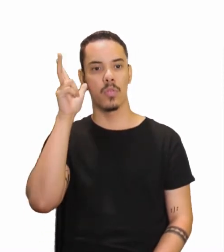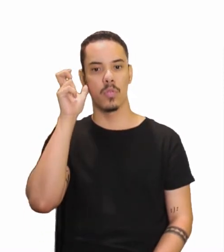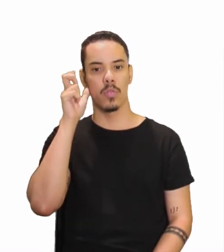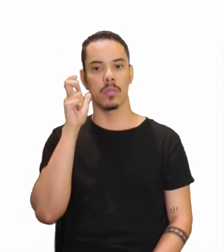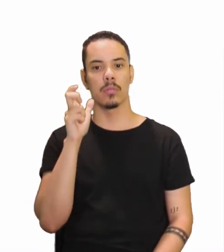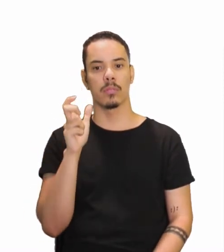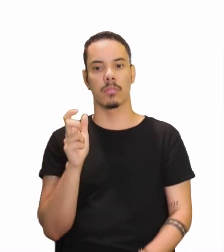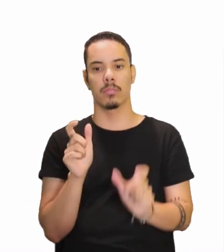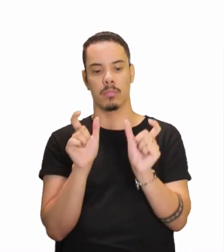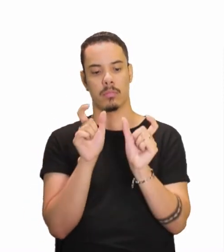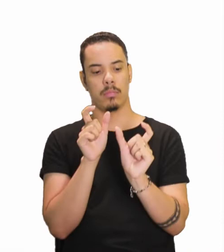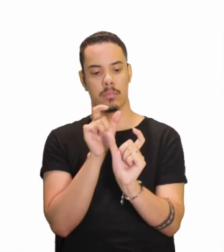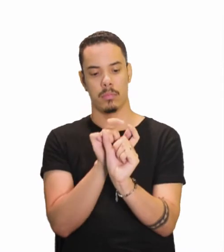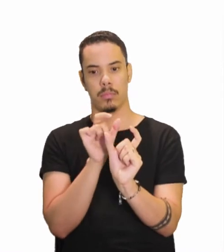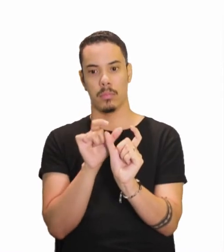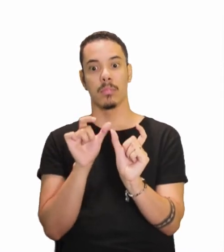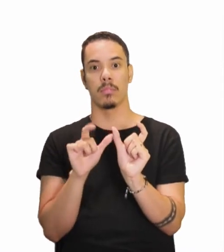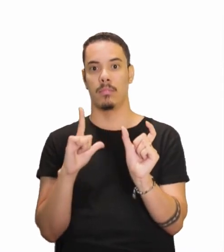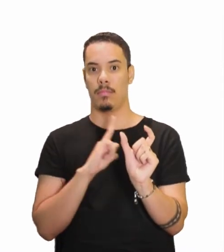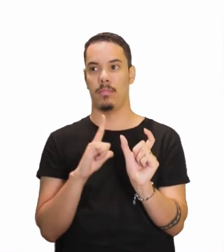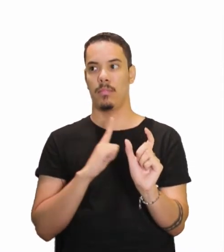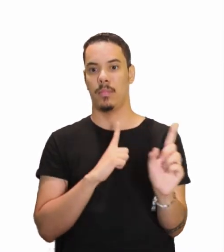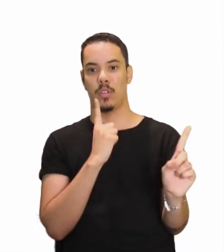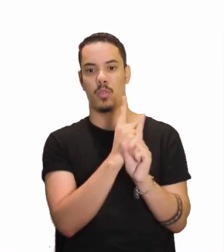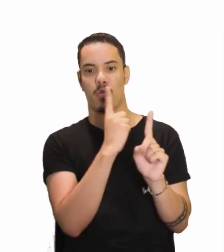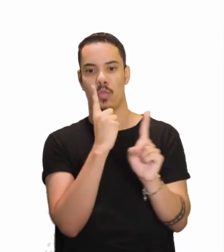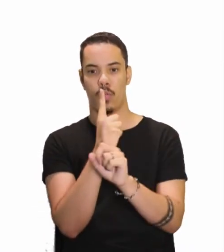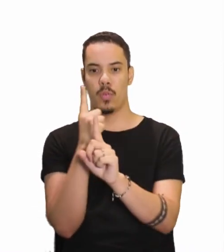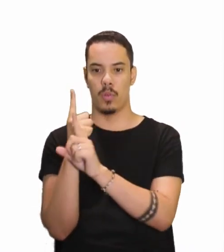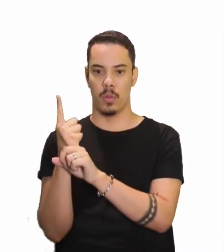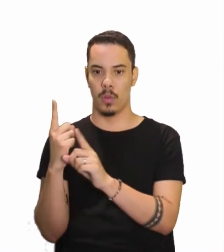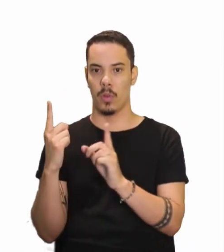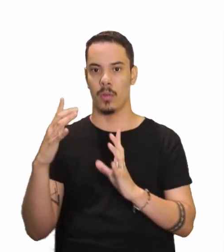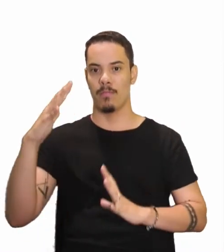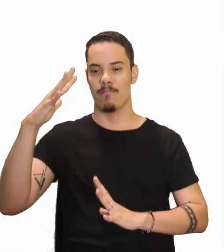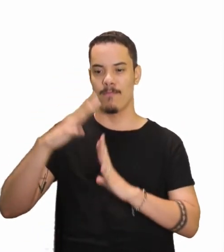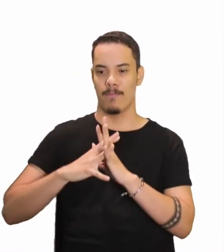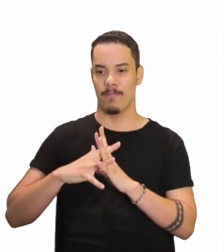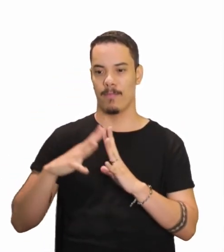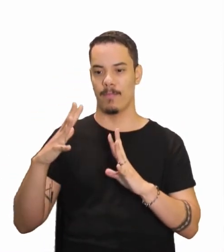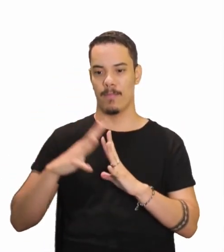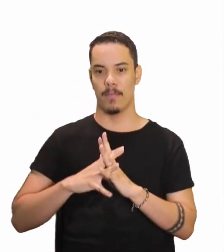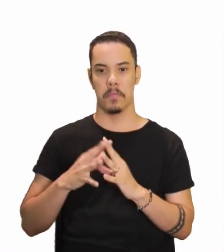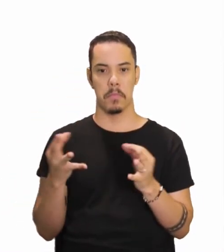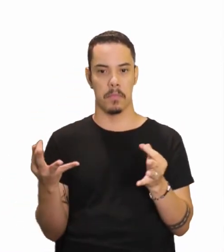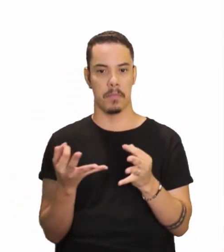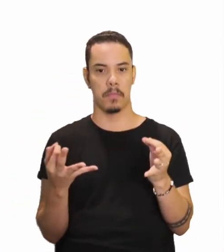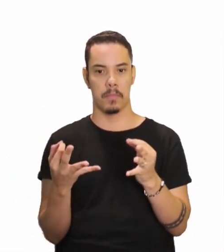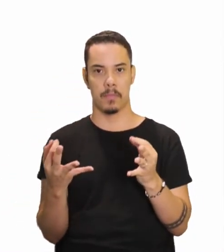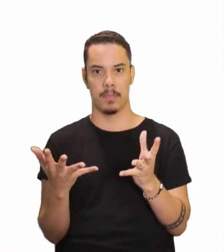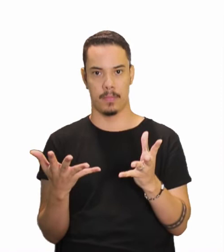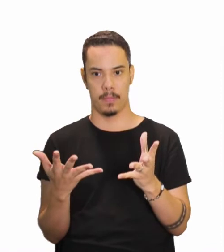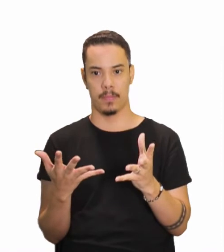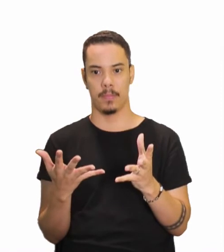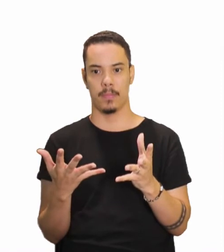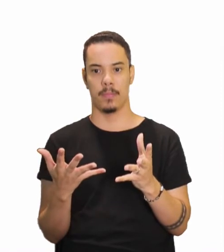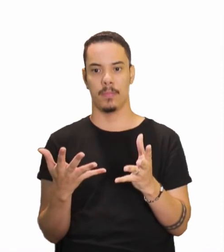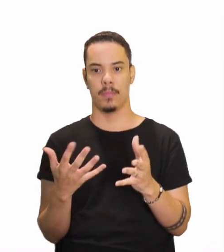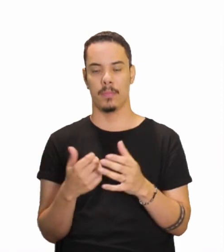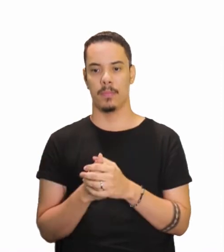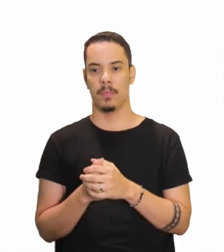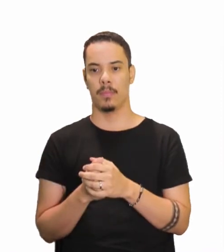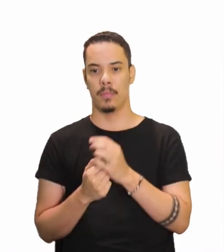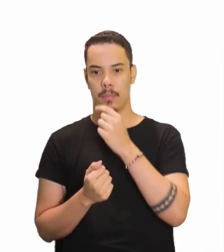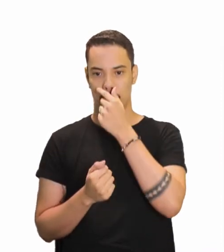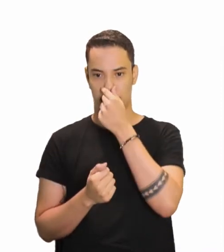com 3 sílabas em que nós temos encontro aí consonatais perfeito, PR e BL. Aí, exatamente.